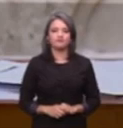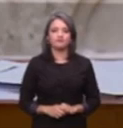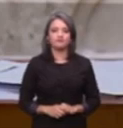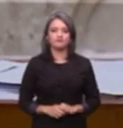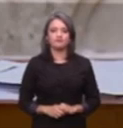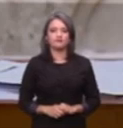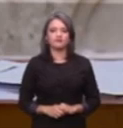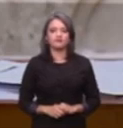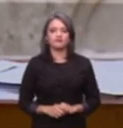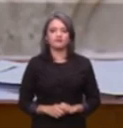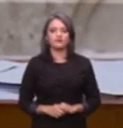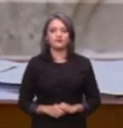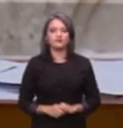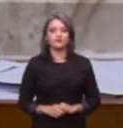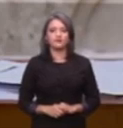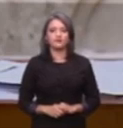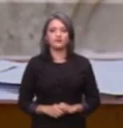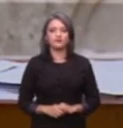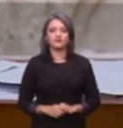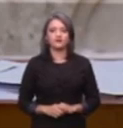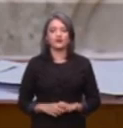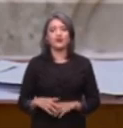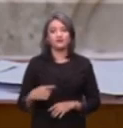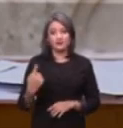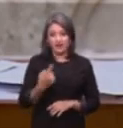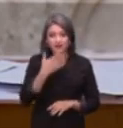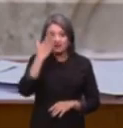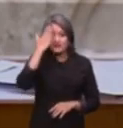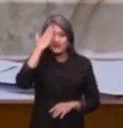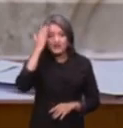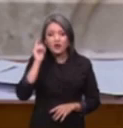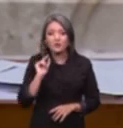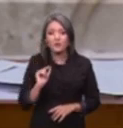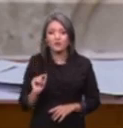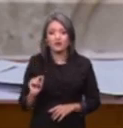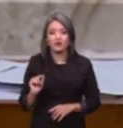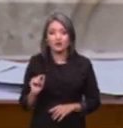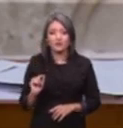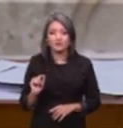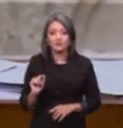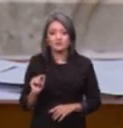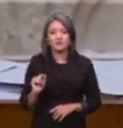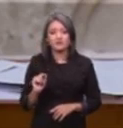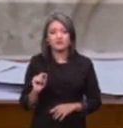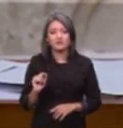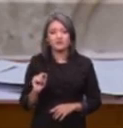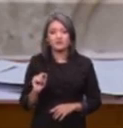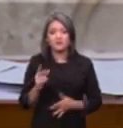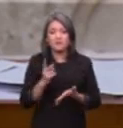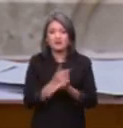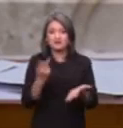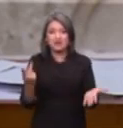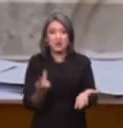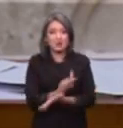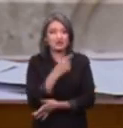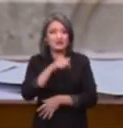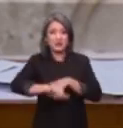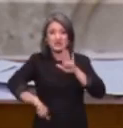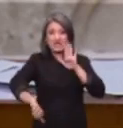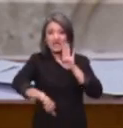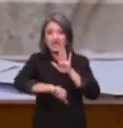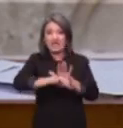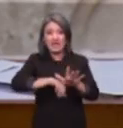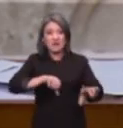Sabemos todos que, nada obstante esse fato insólito e